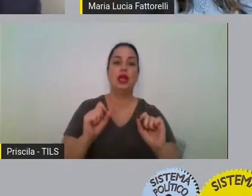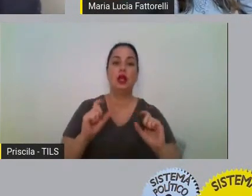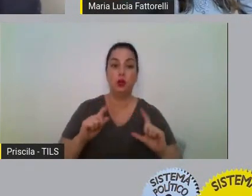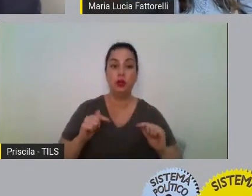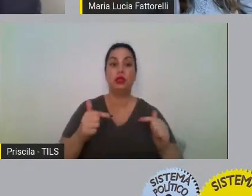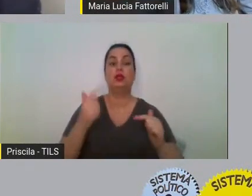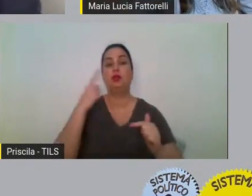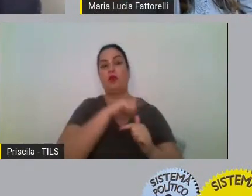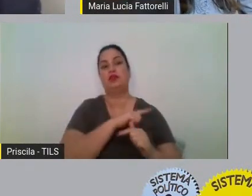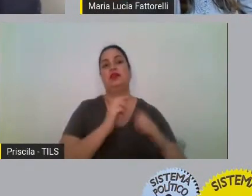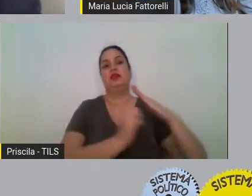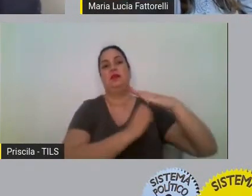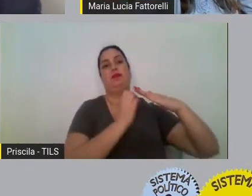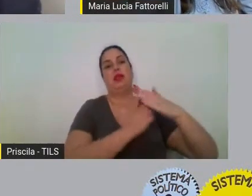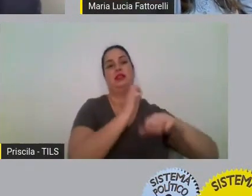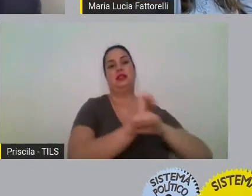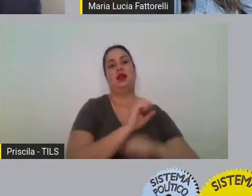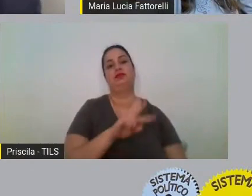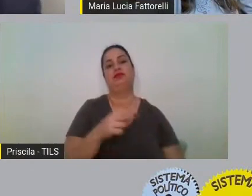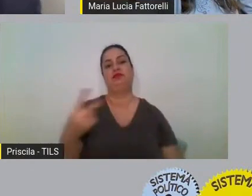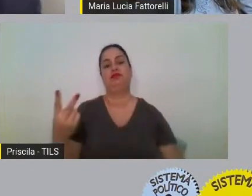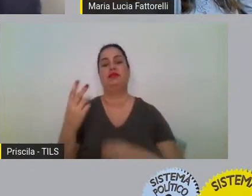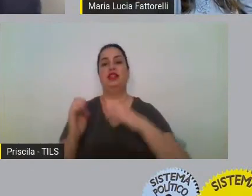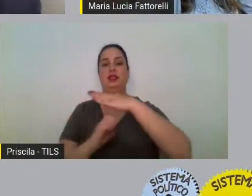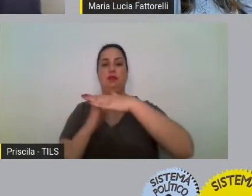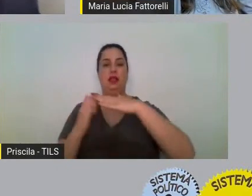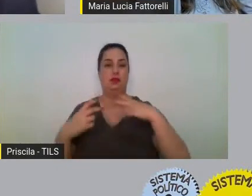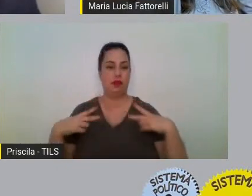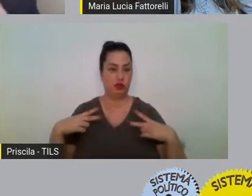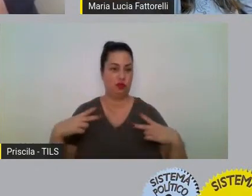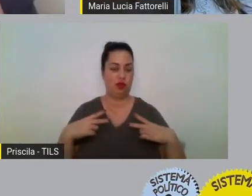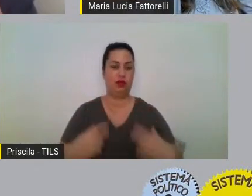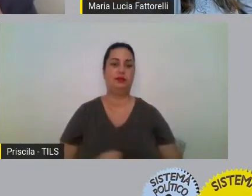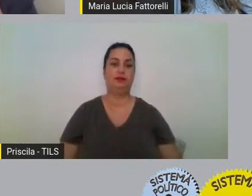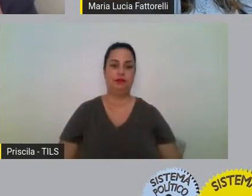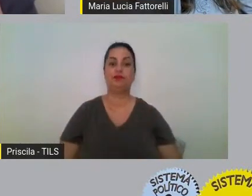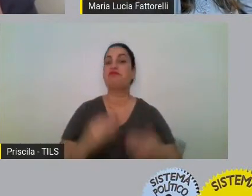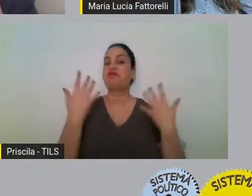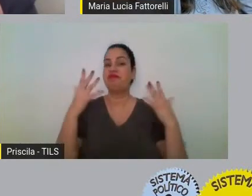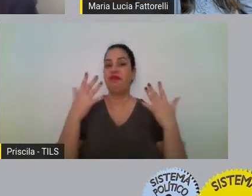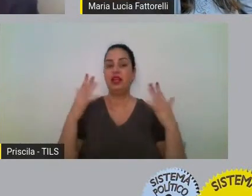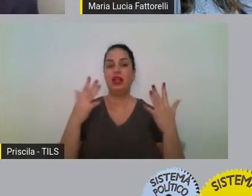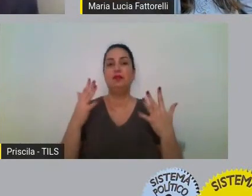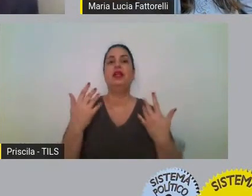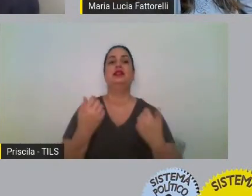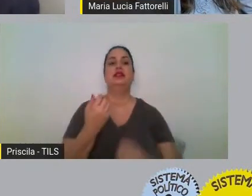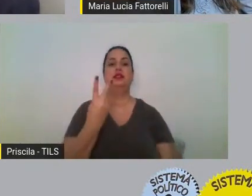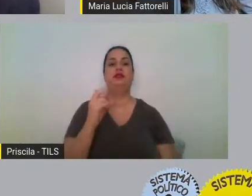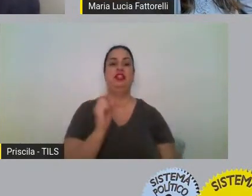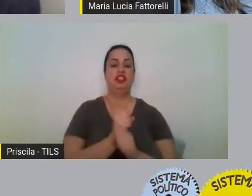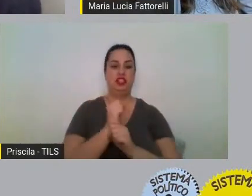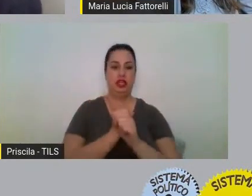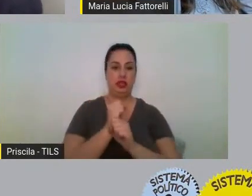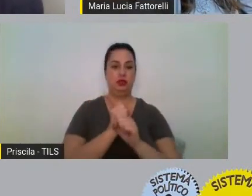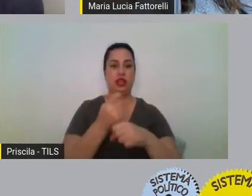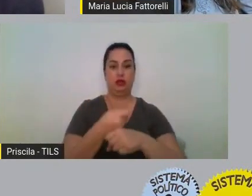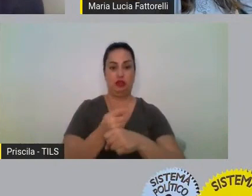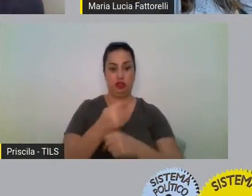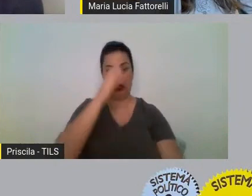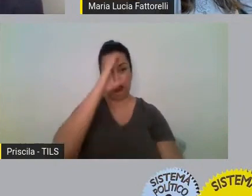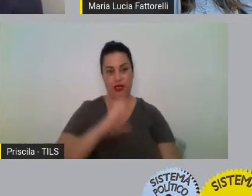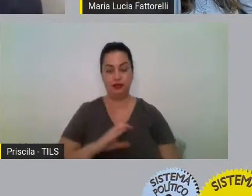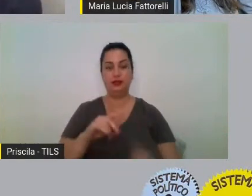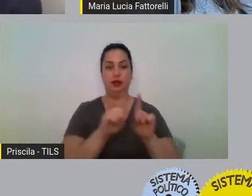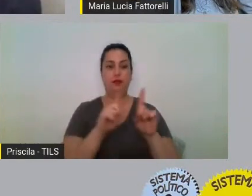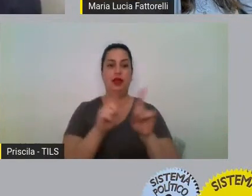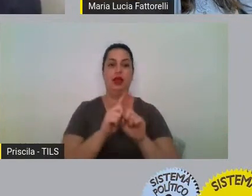vez, parabéns aos 20 anos da Auditoria Cidadã e também a luta de todos nós, e o